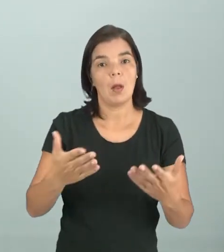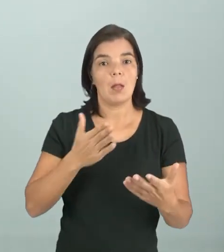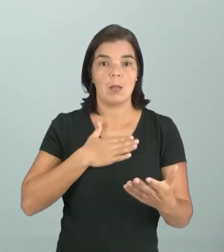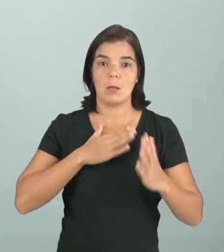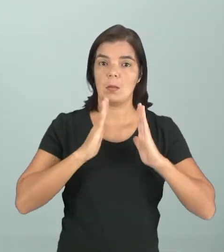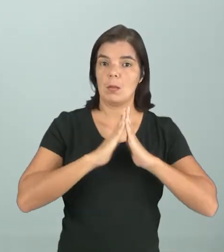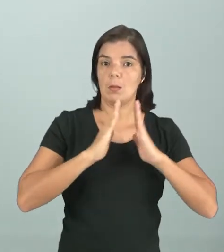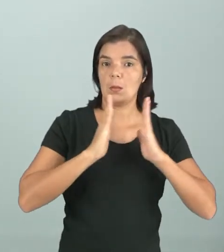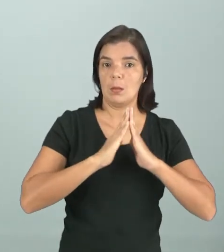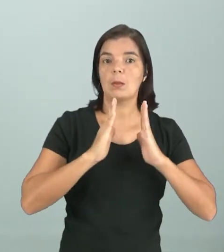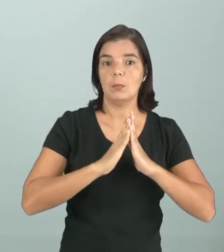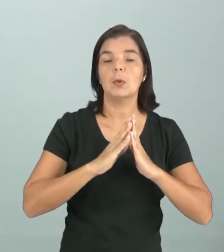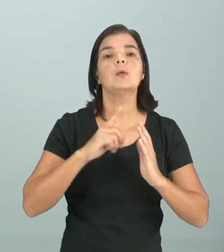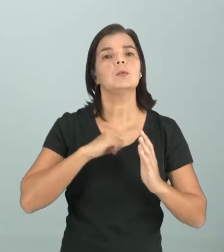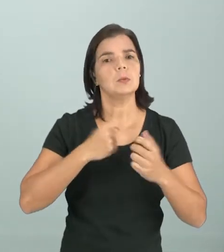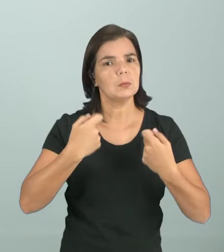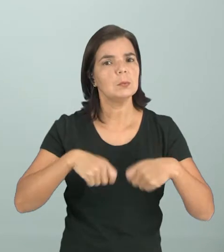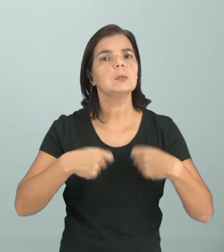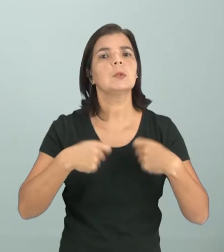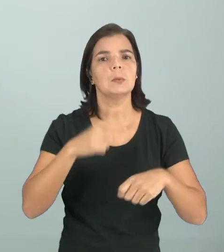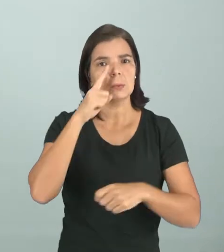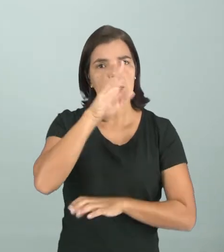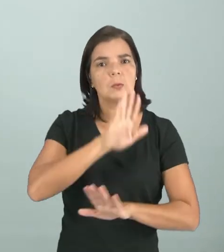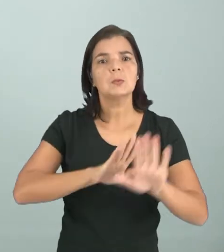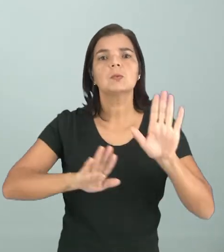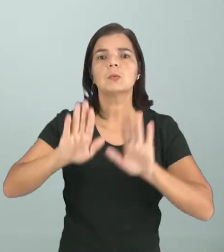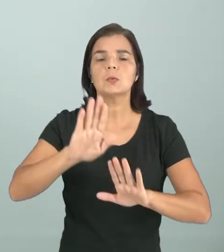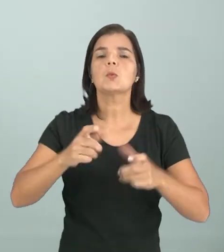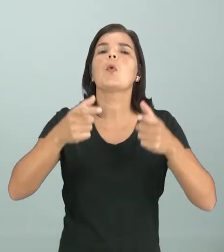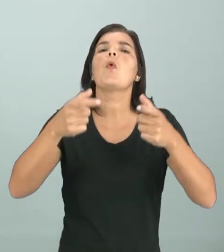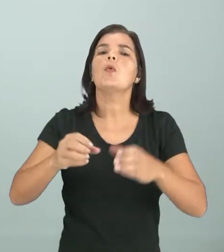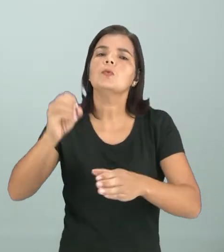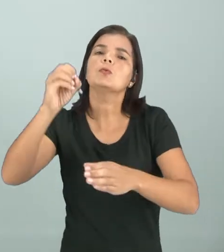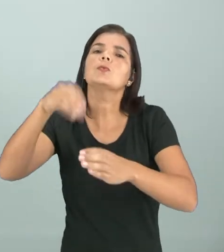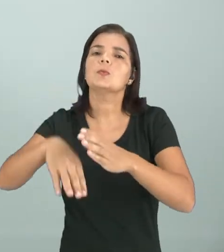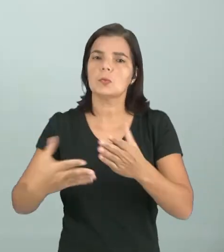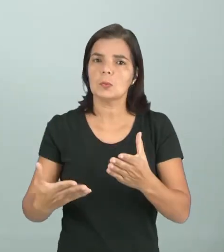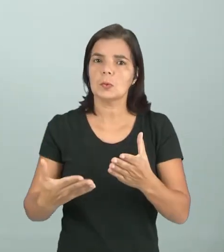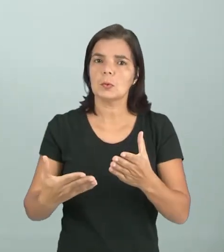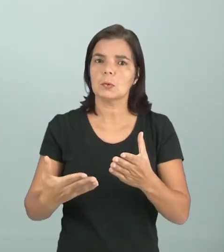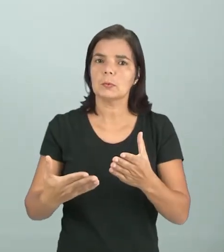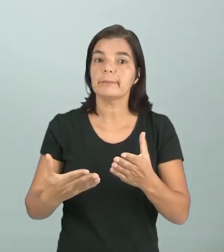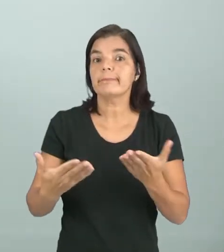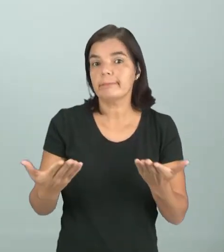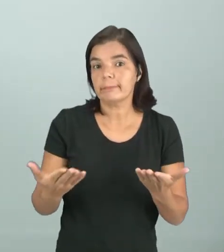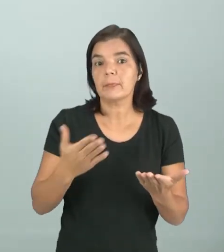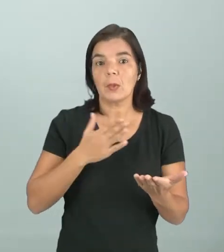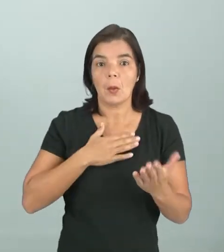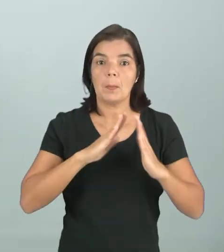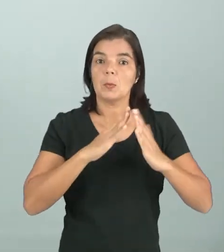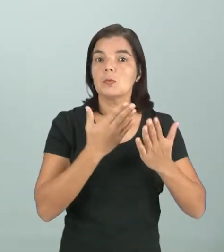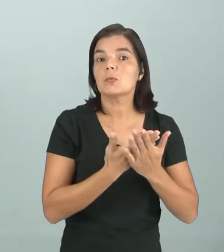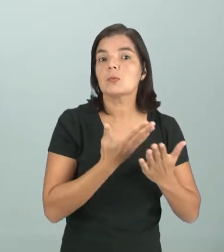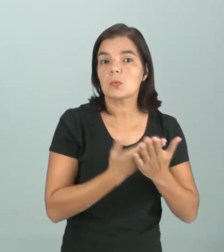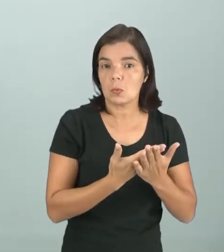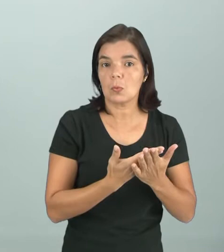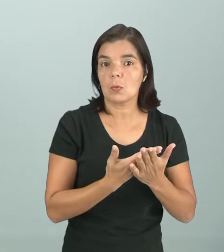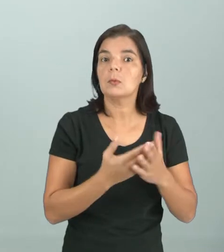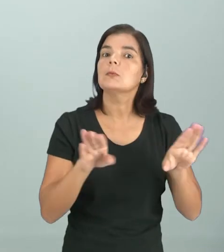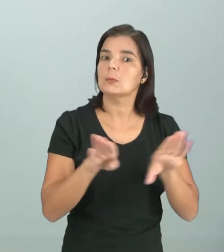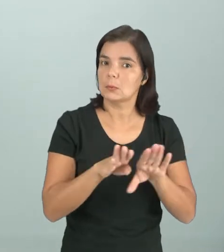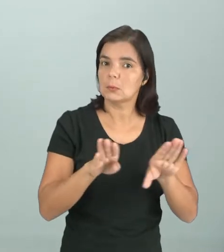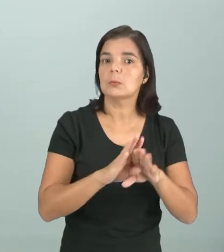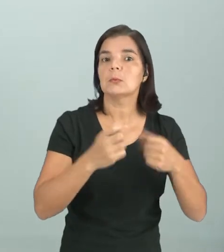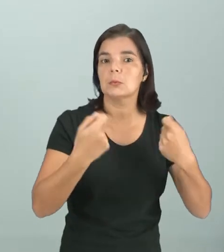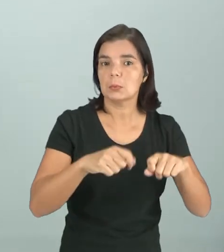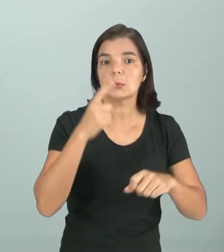minha casa, na minha residência, eu também preciso ter esse cuidado. Onde que eu faço esse depósito? Onde eu faço o descarte? Na minha escola. Na minha escola também,